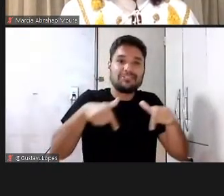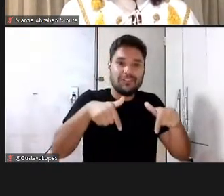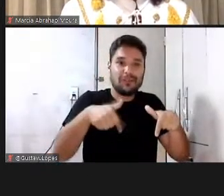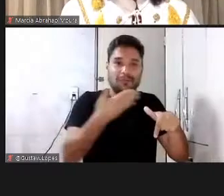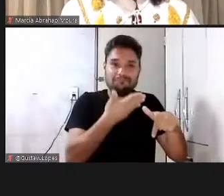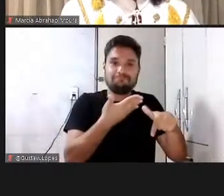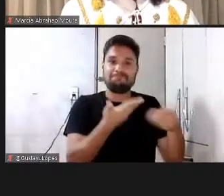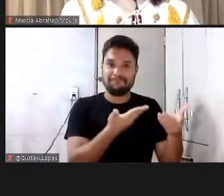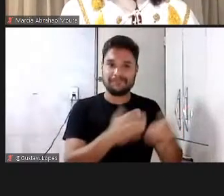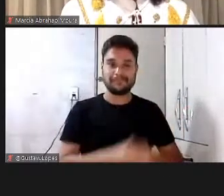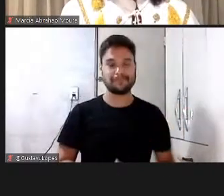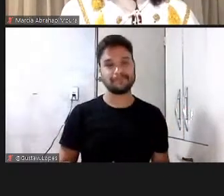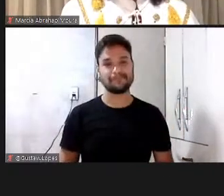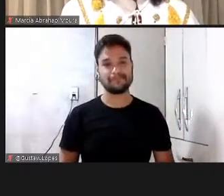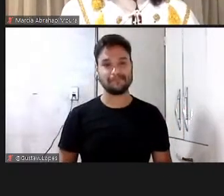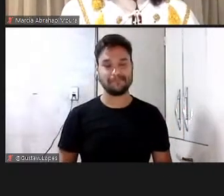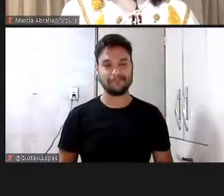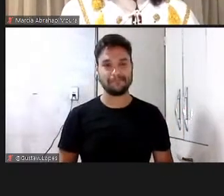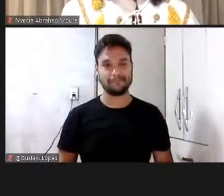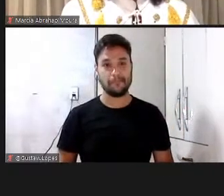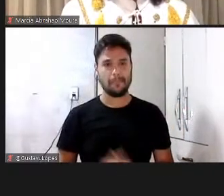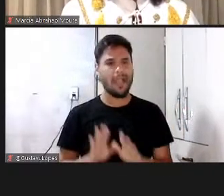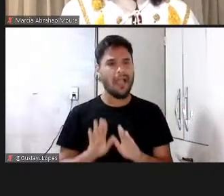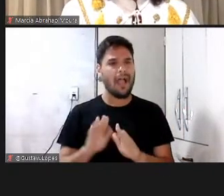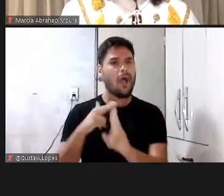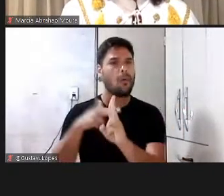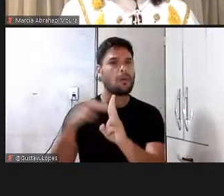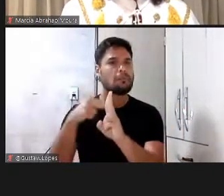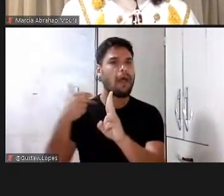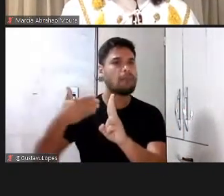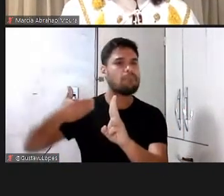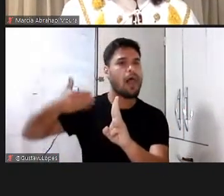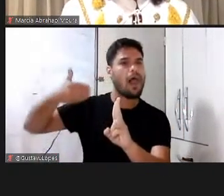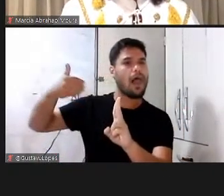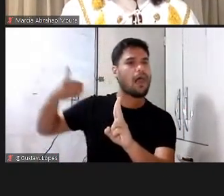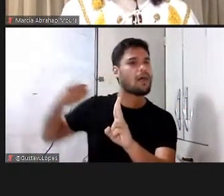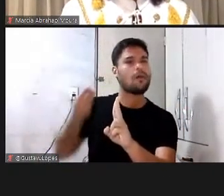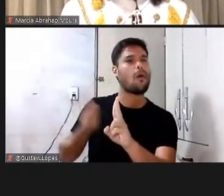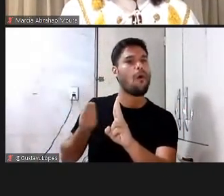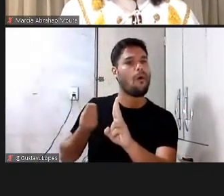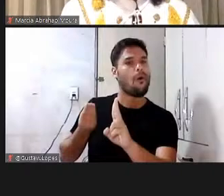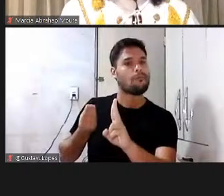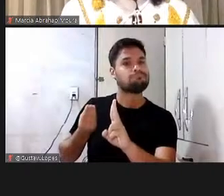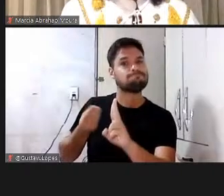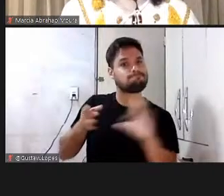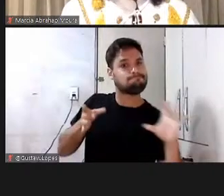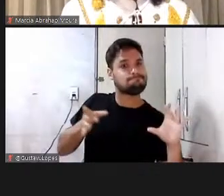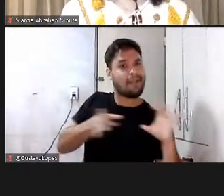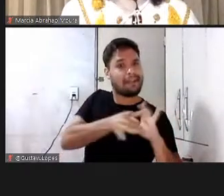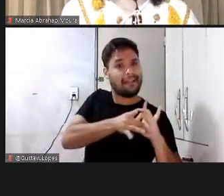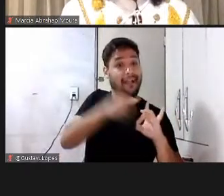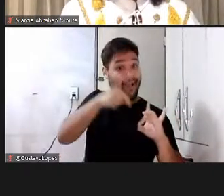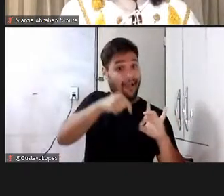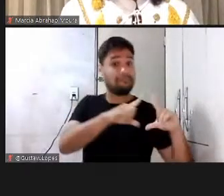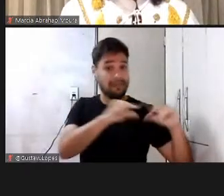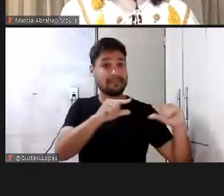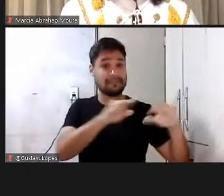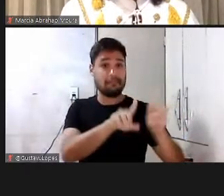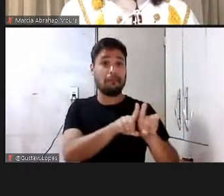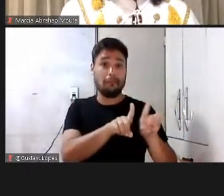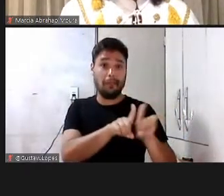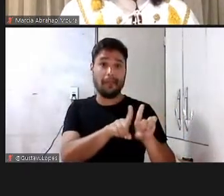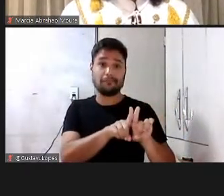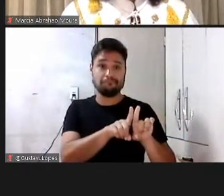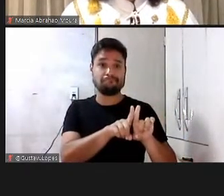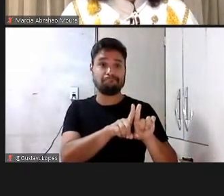convidado. A história da Universidade de Brasília se confunde com a de nossa cidade, Brasília, a